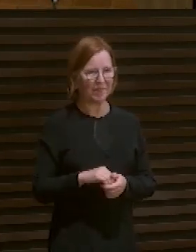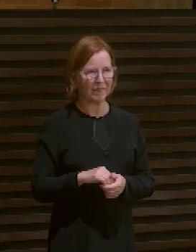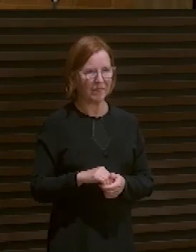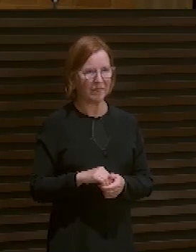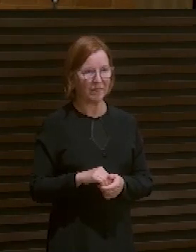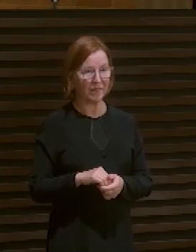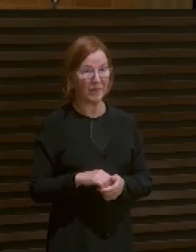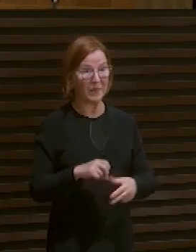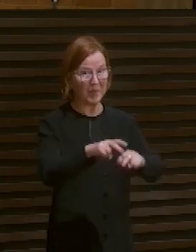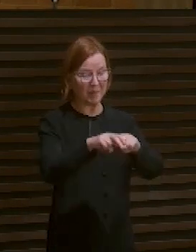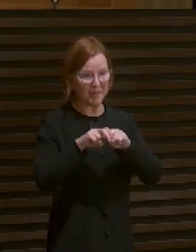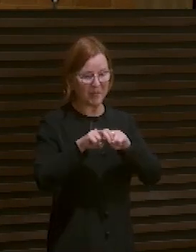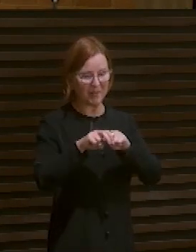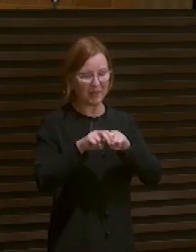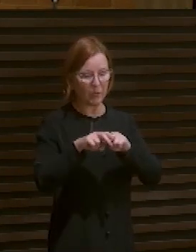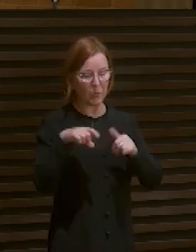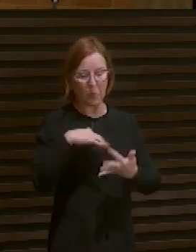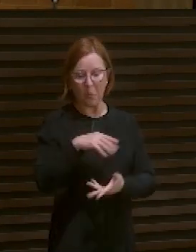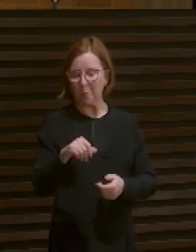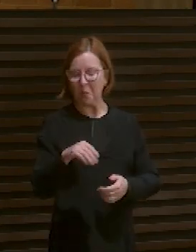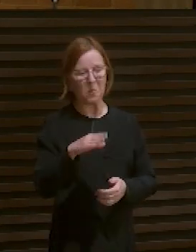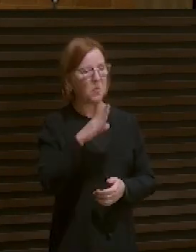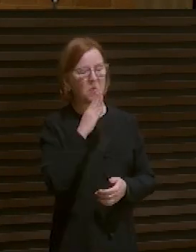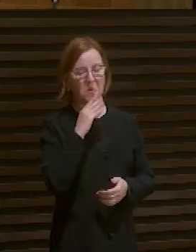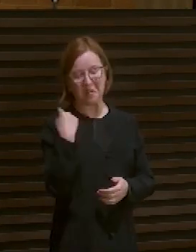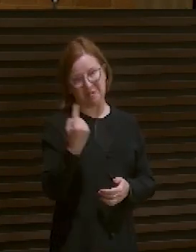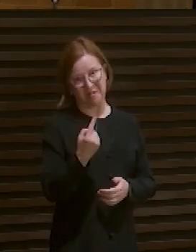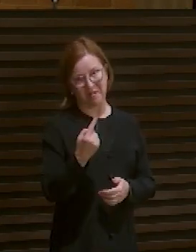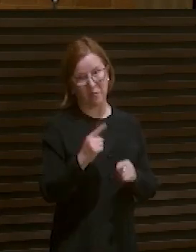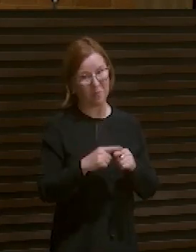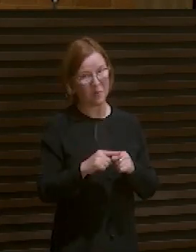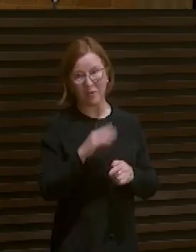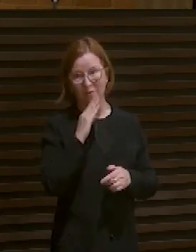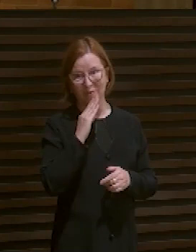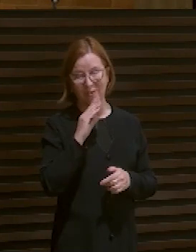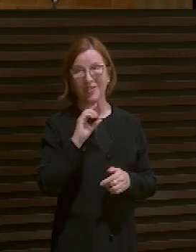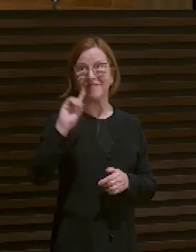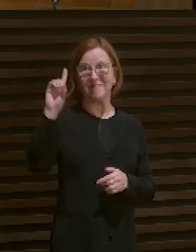Por esta razão, o mundo não nos conhece, porquanto não conheceu a Ele mesmo.